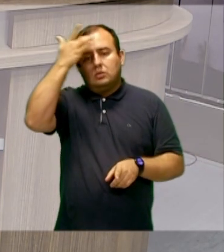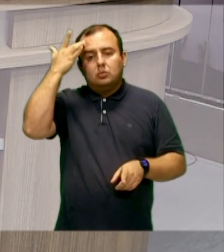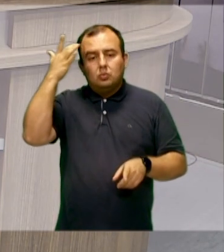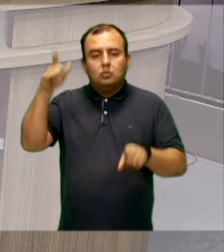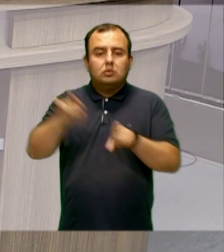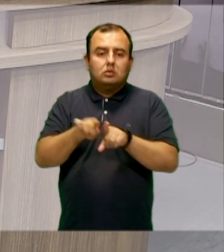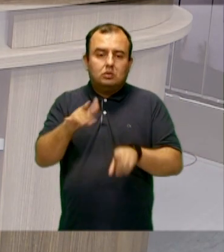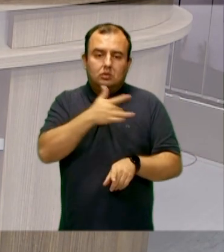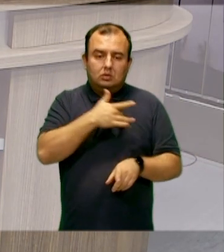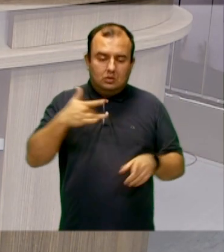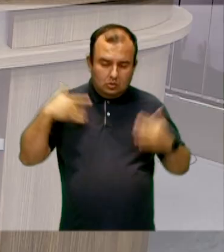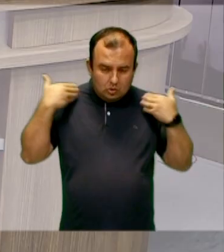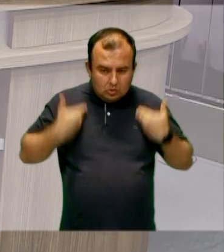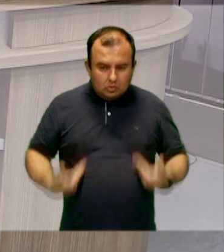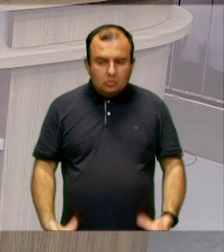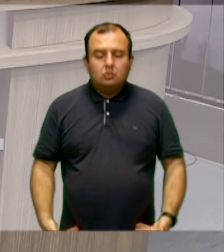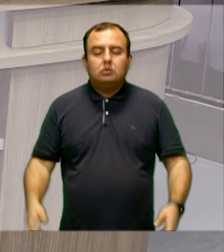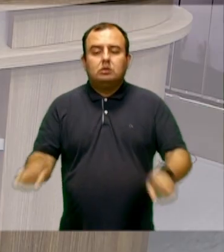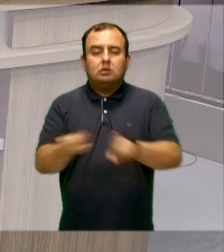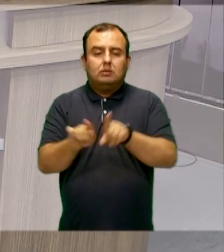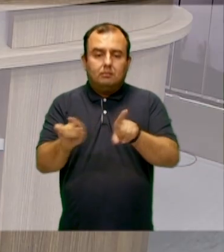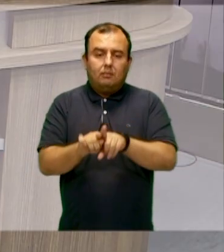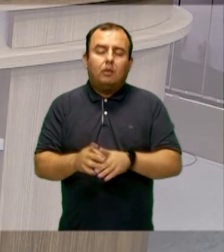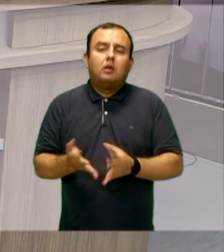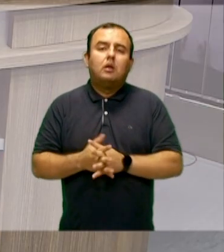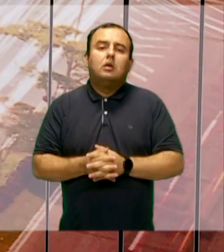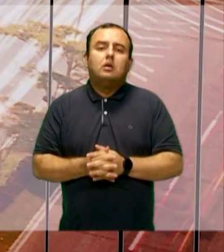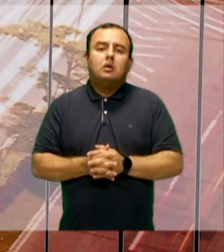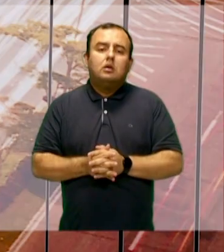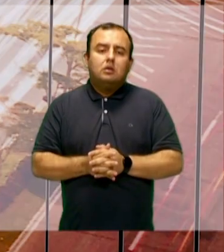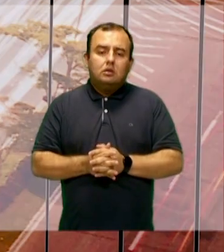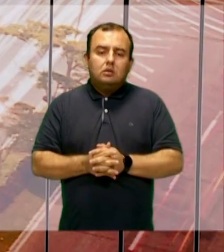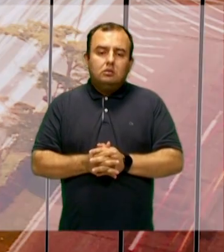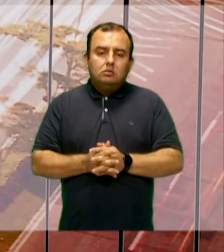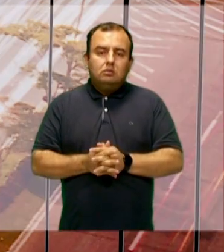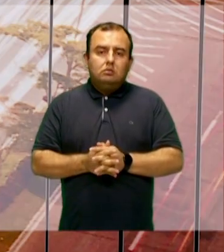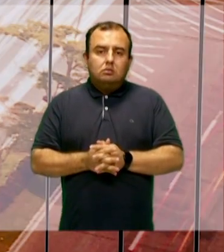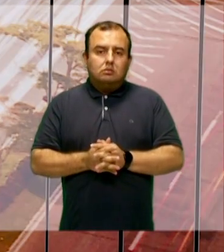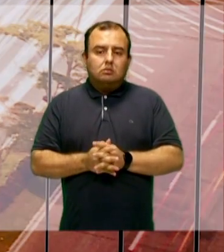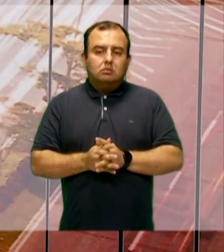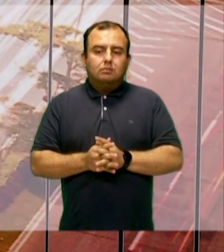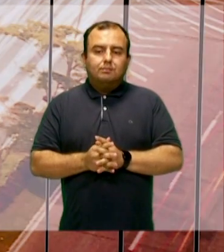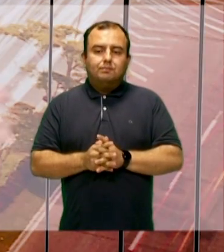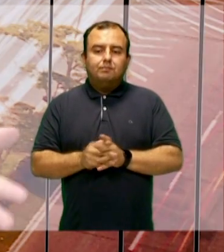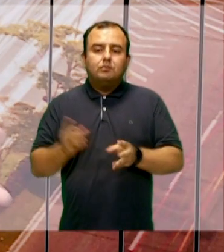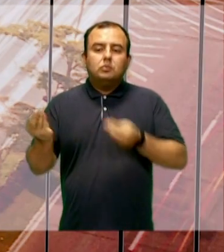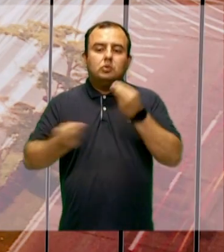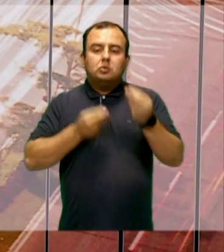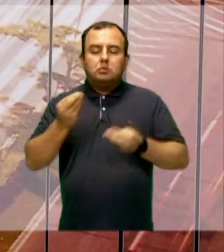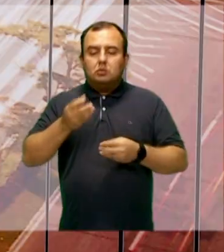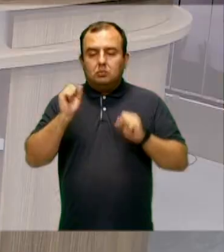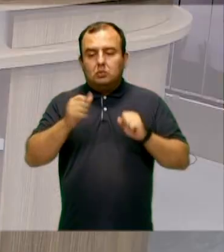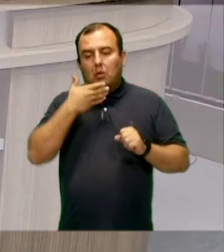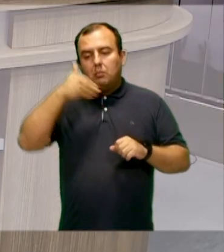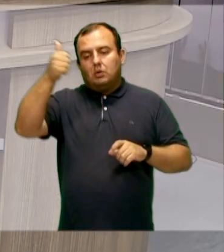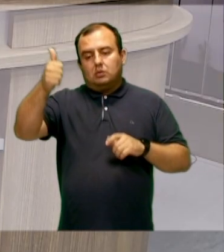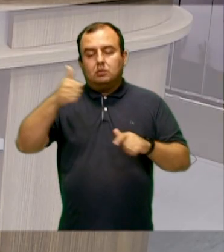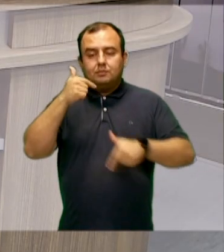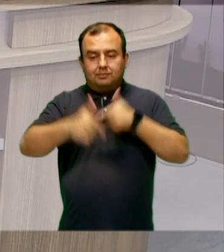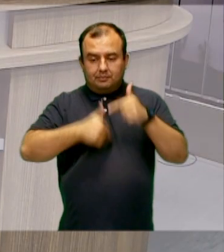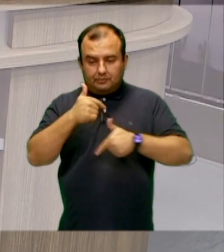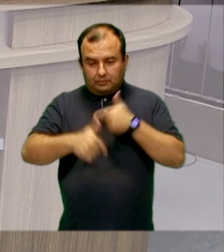desse servidor, a saúde física. Exatamente. E também a questão dele, como ele pode melhor se aprimorar, né?